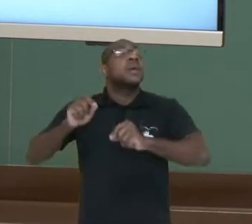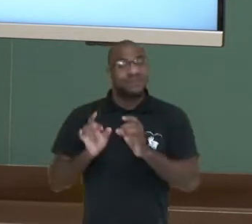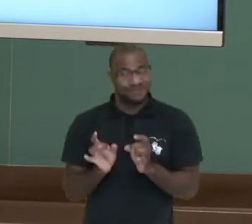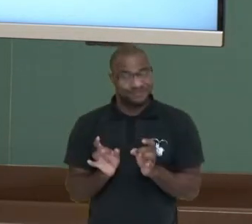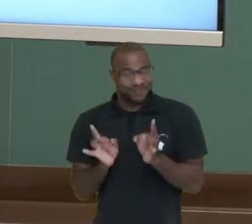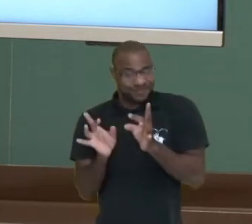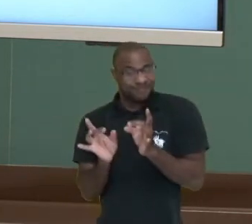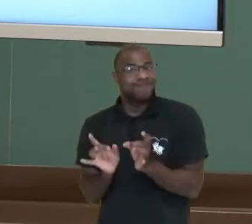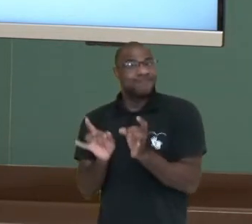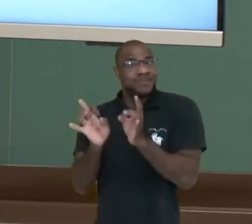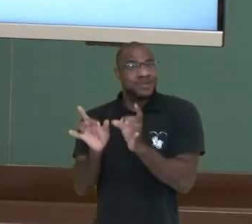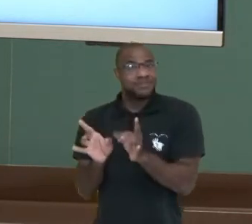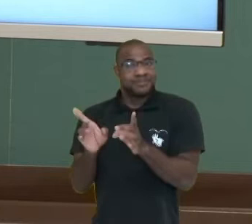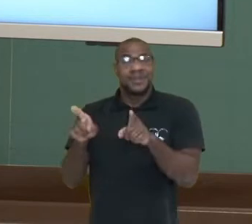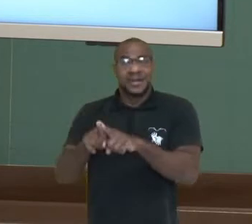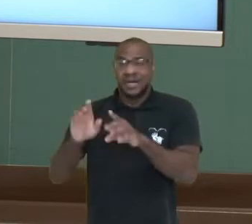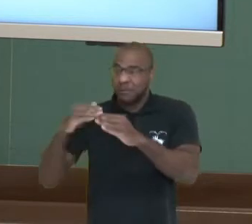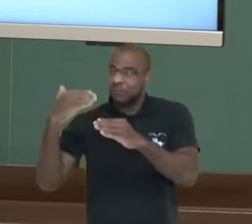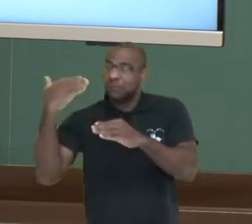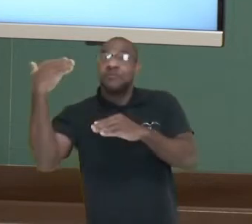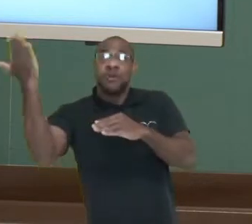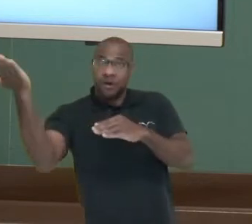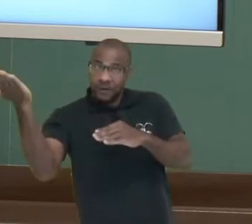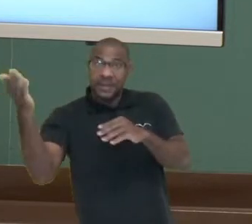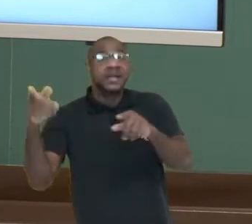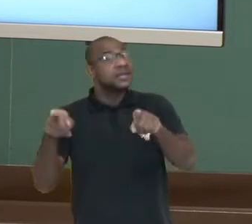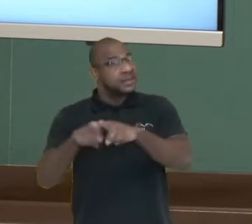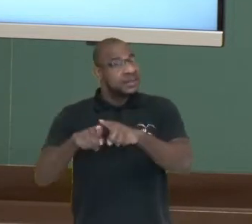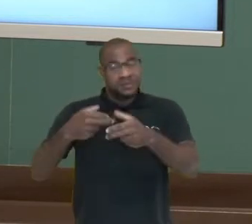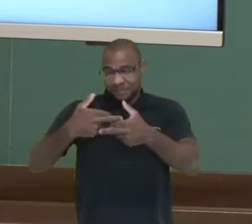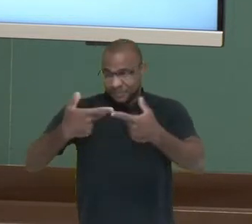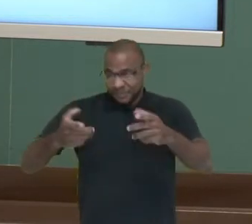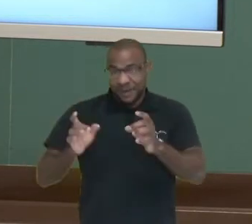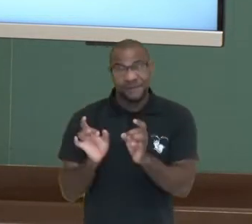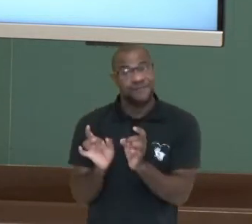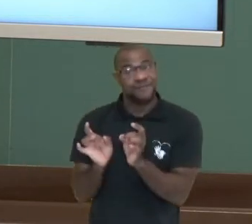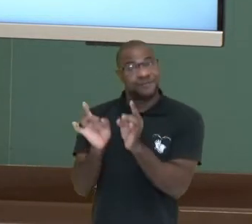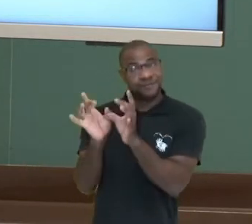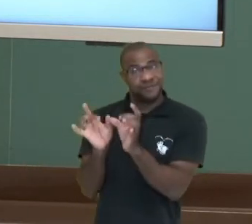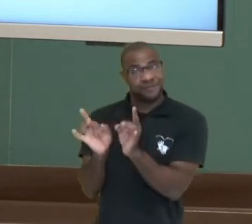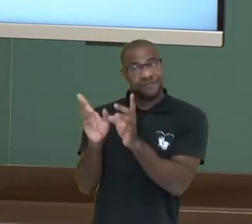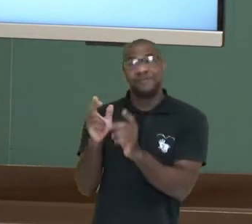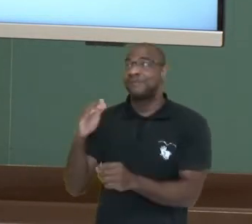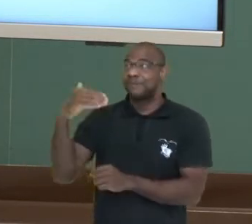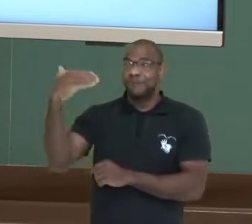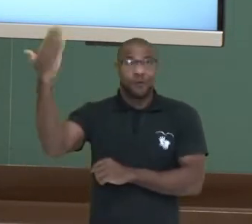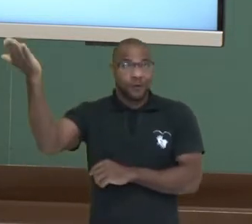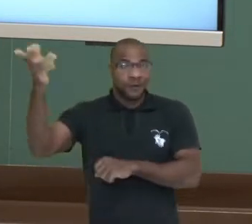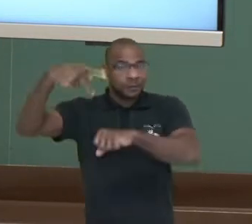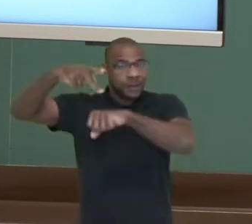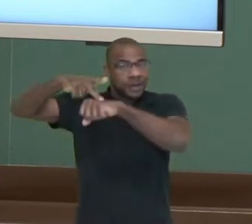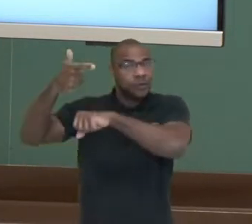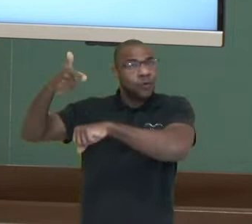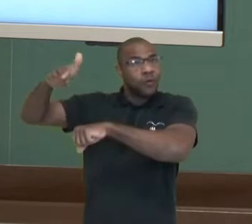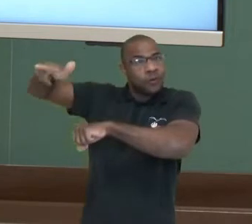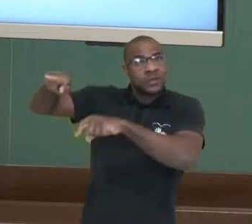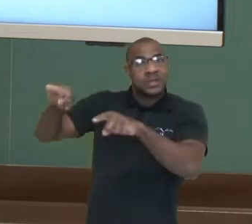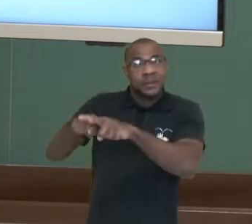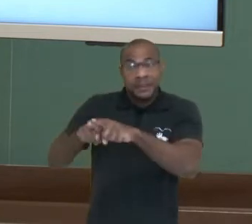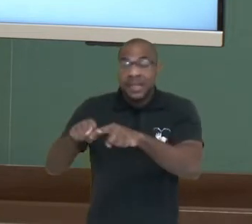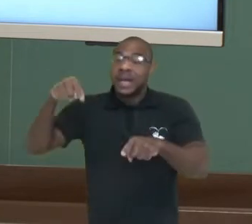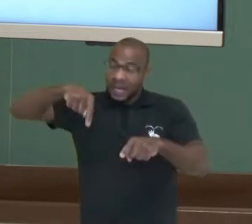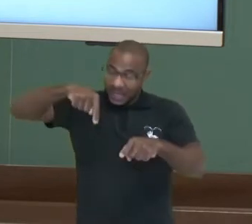mercado consumidor externo, ou seja, voltado para a exportação, como o mercado